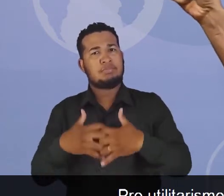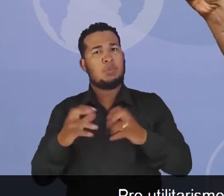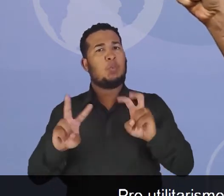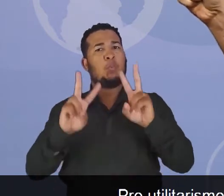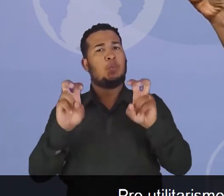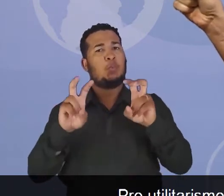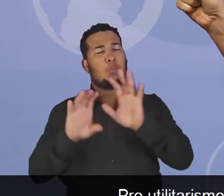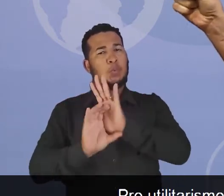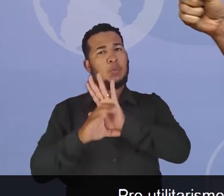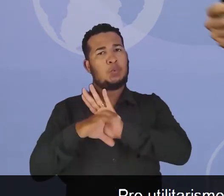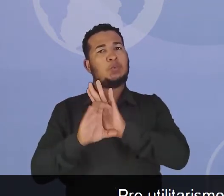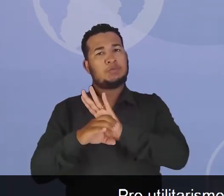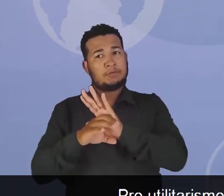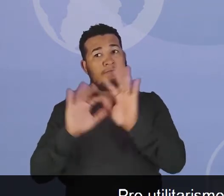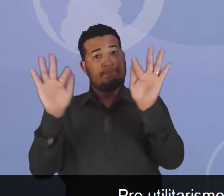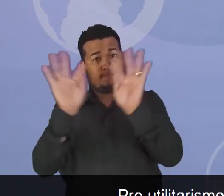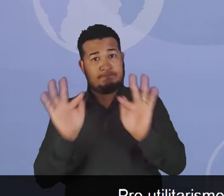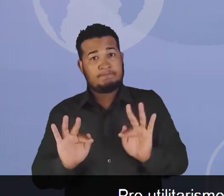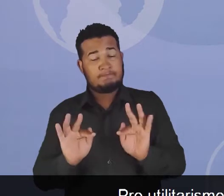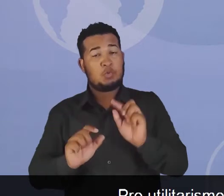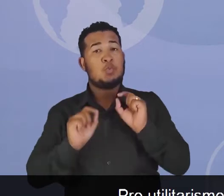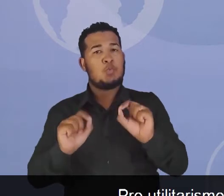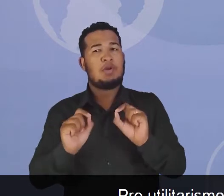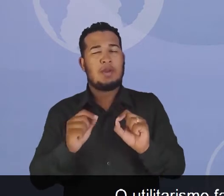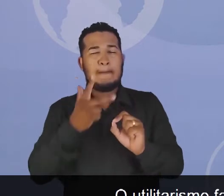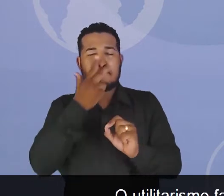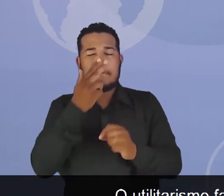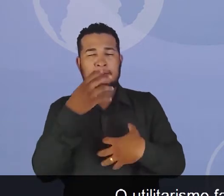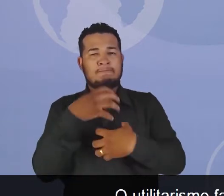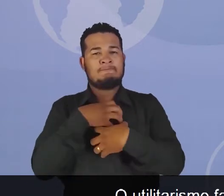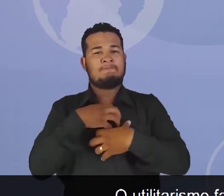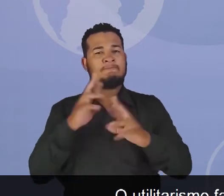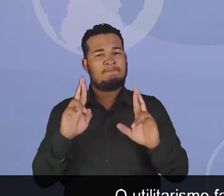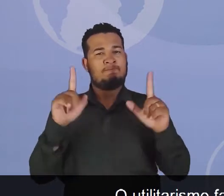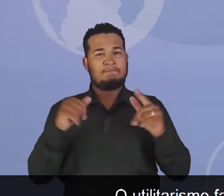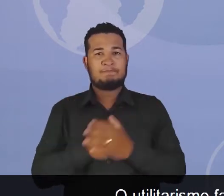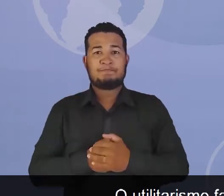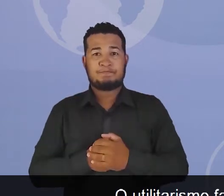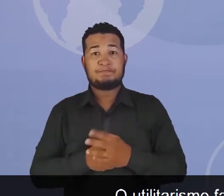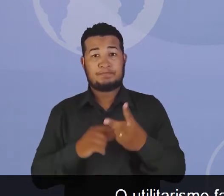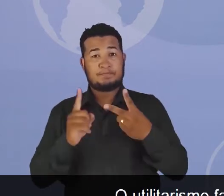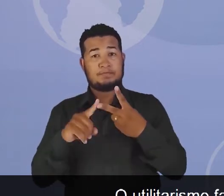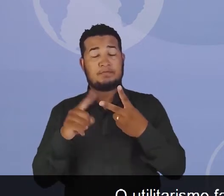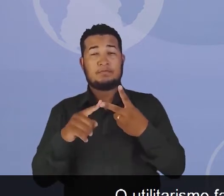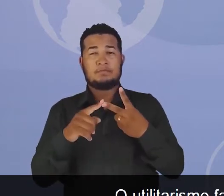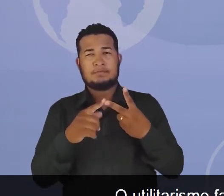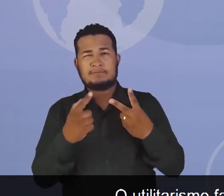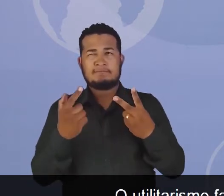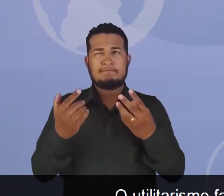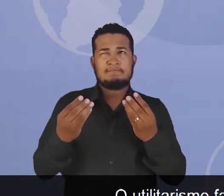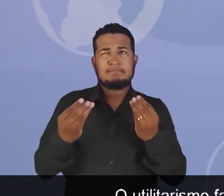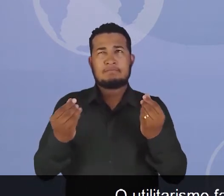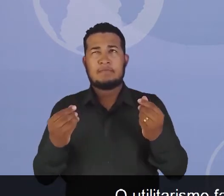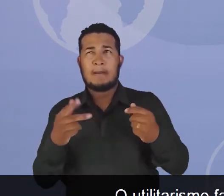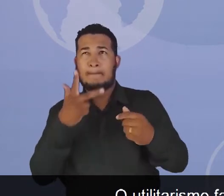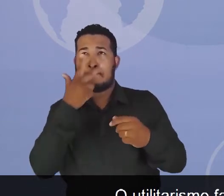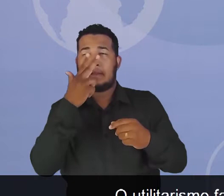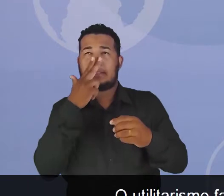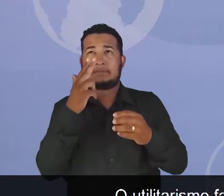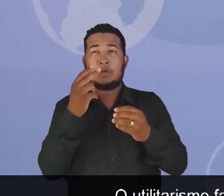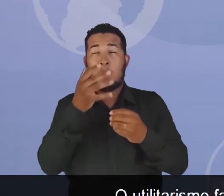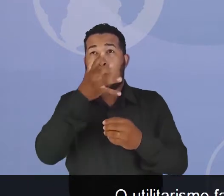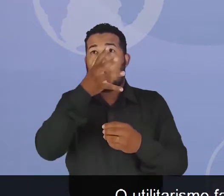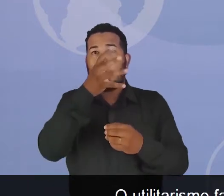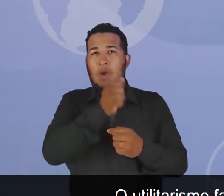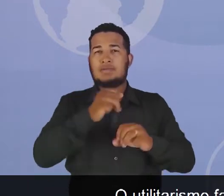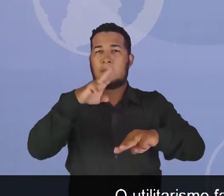consiste ser a felicidade é um pouco diferente. O utilitarismo faz quase que um cálculo